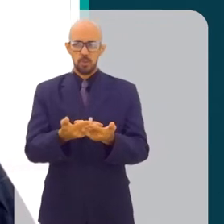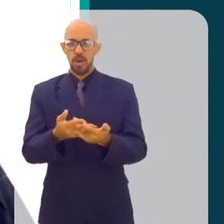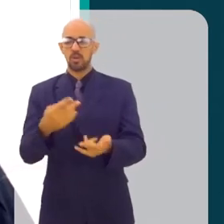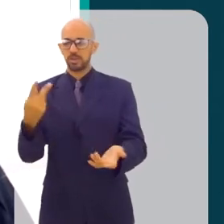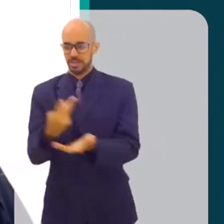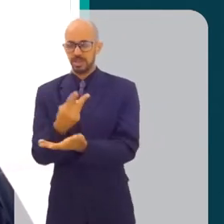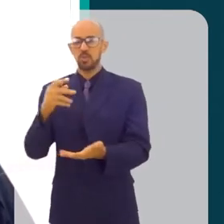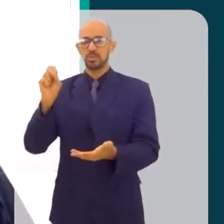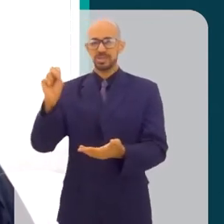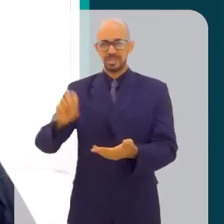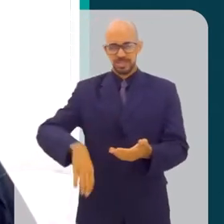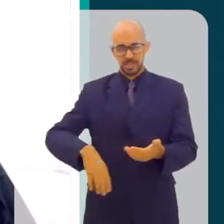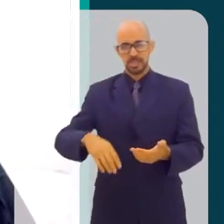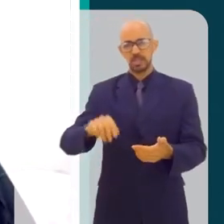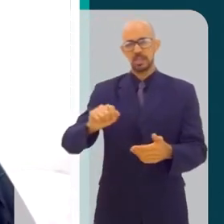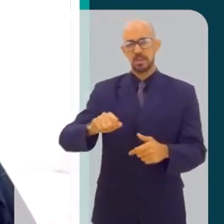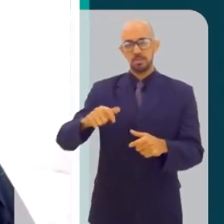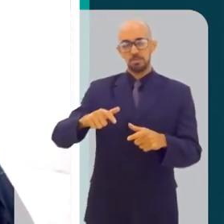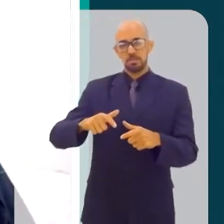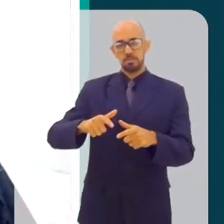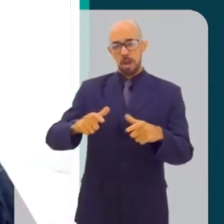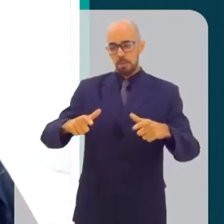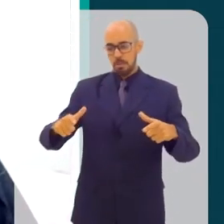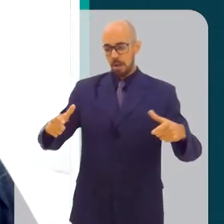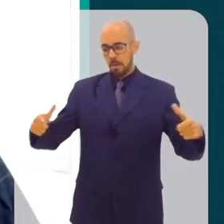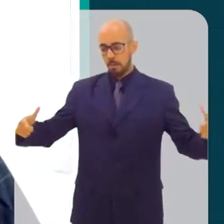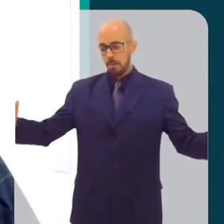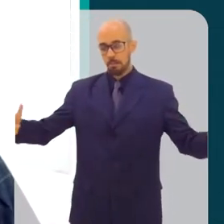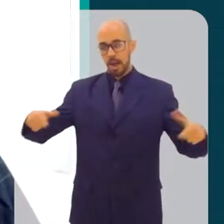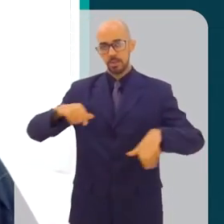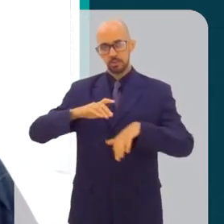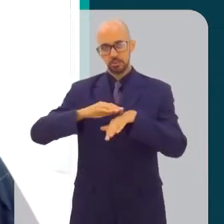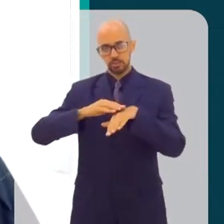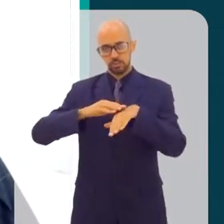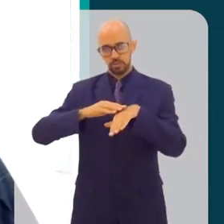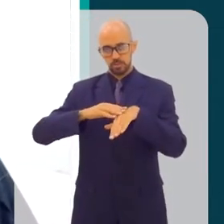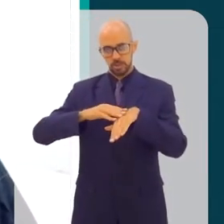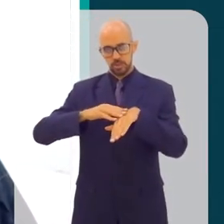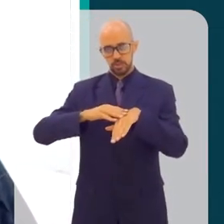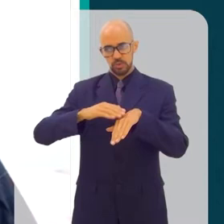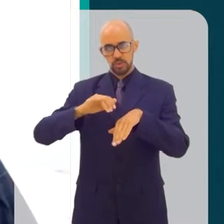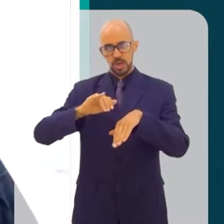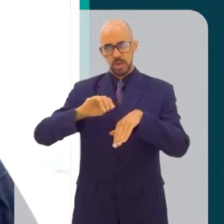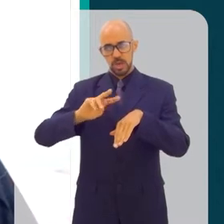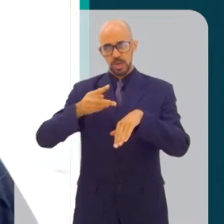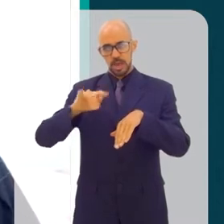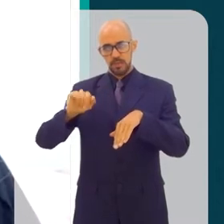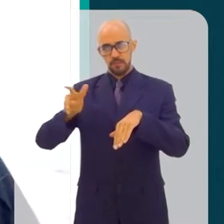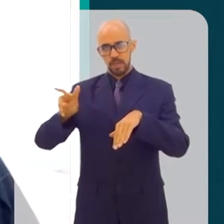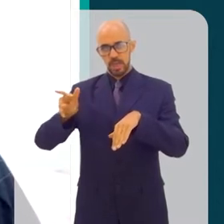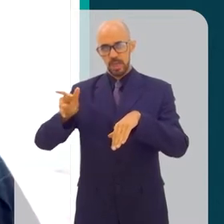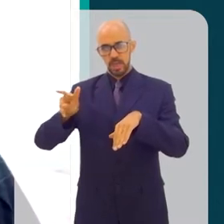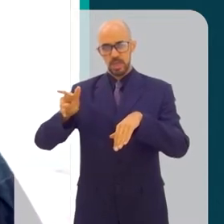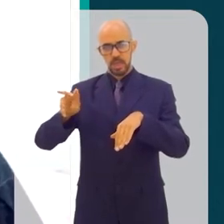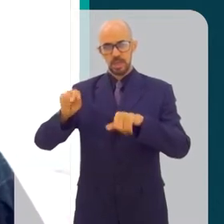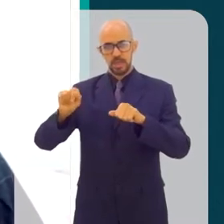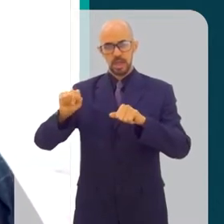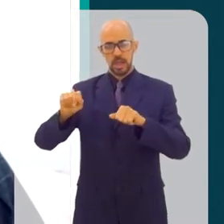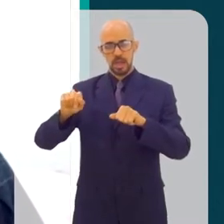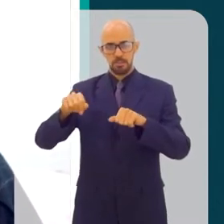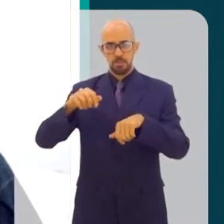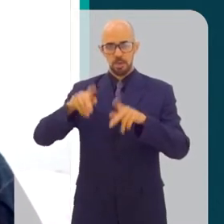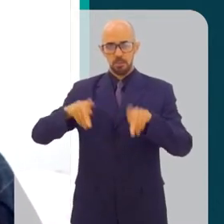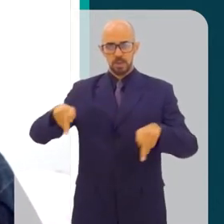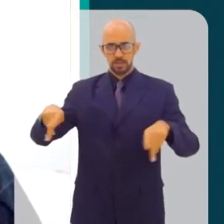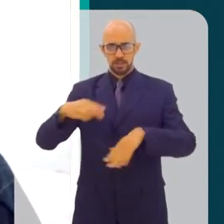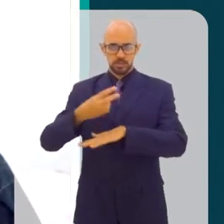Então, houve sim um crescimento, tá, das ISTs e de HIV na população